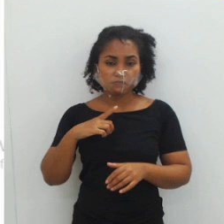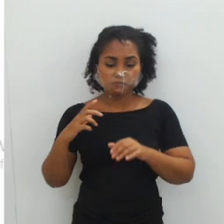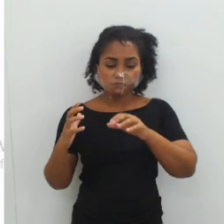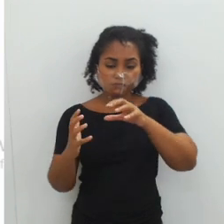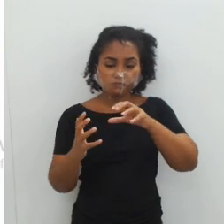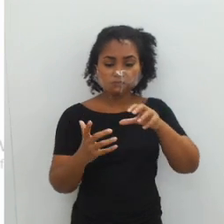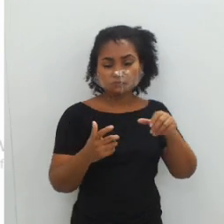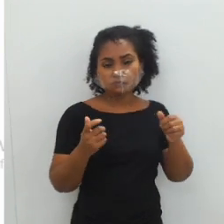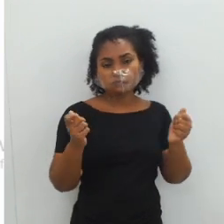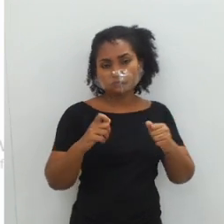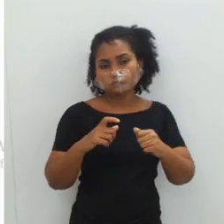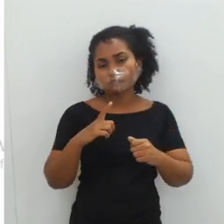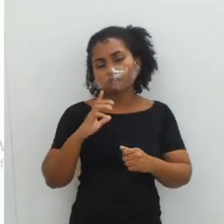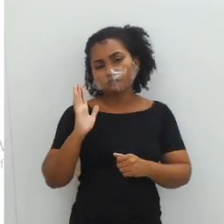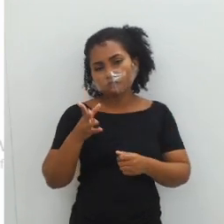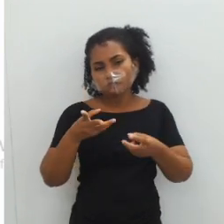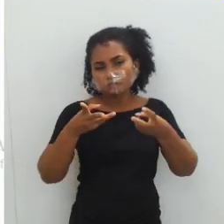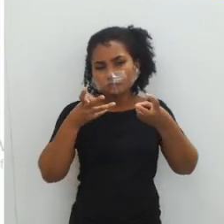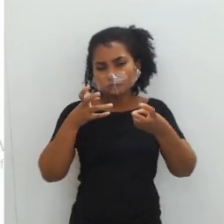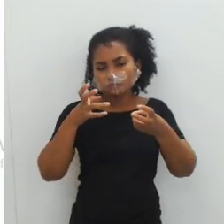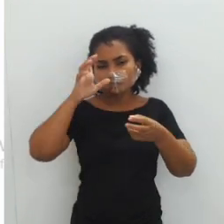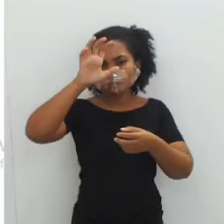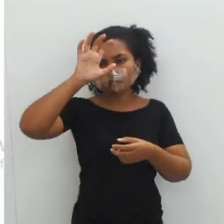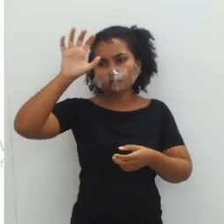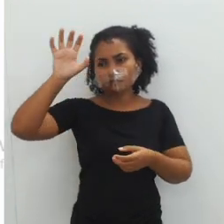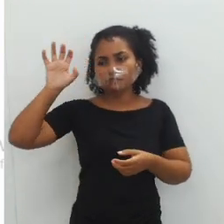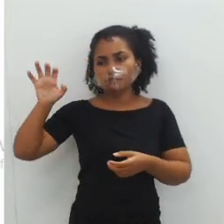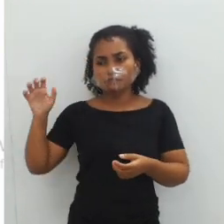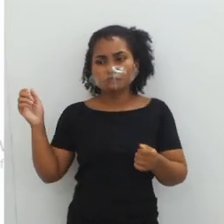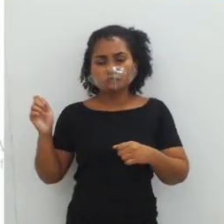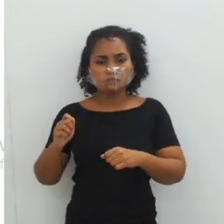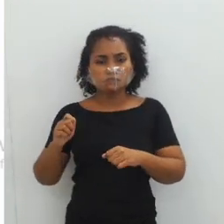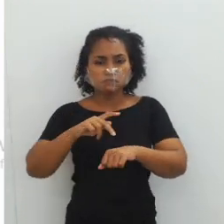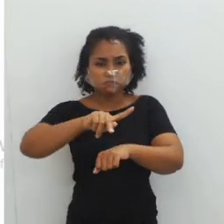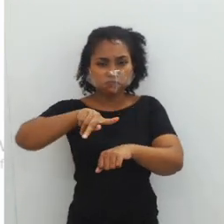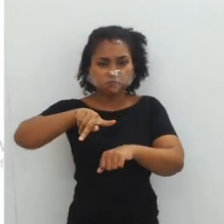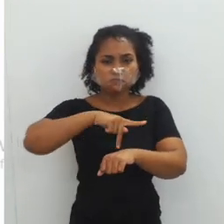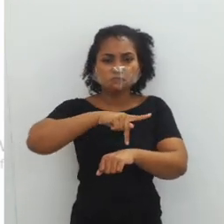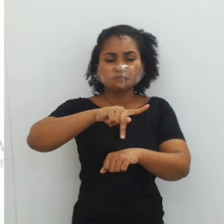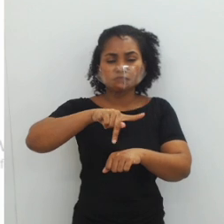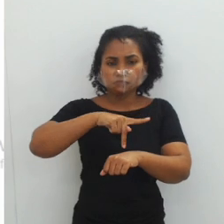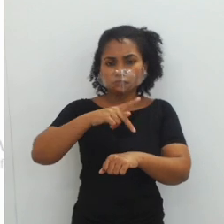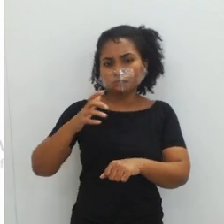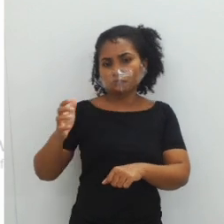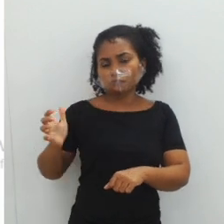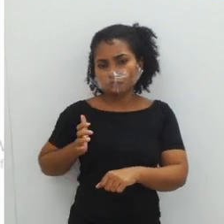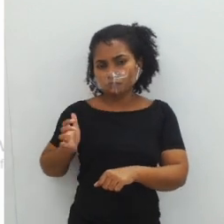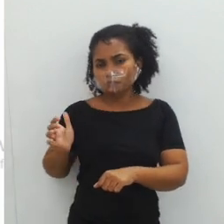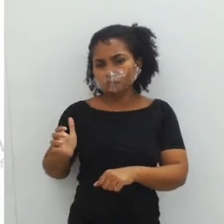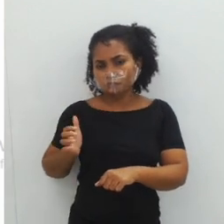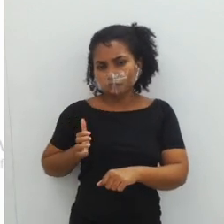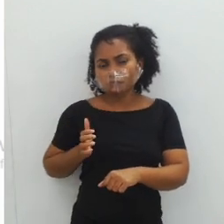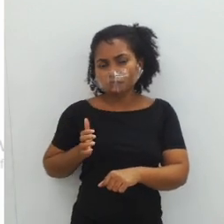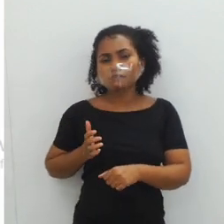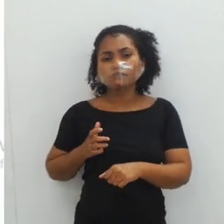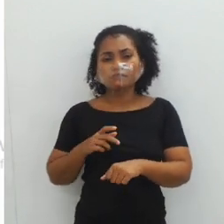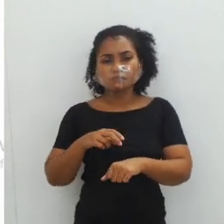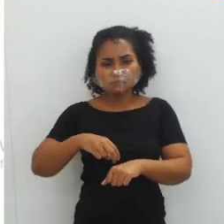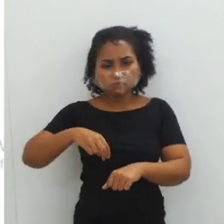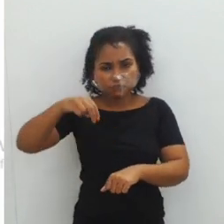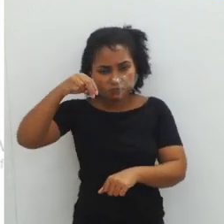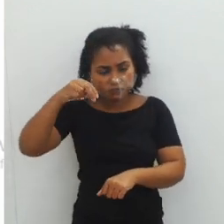mundo, que a gente já viu, né, que separa o mundo entre países ricos, né, os países do